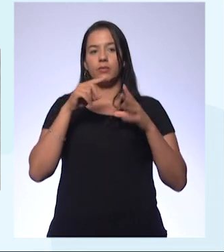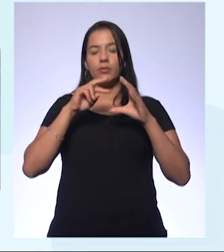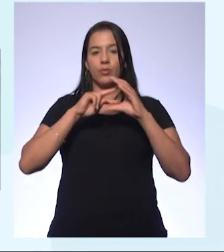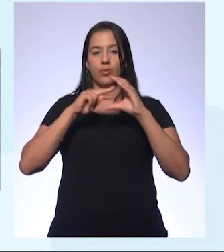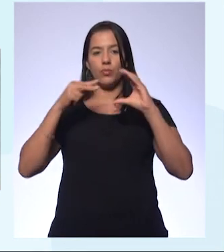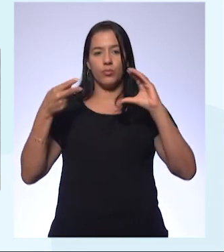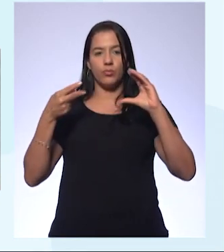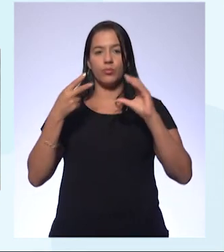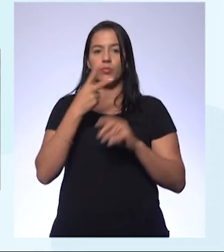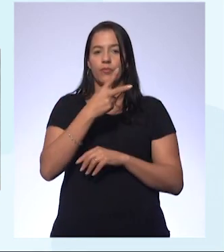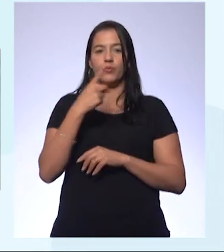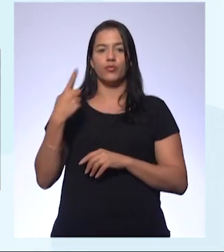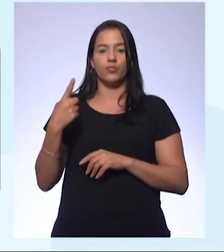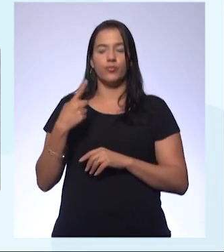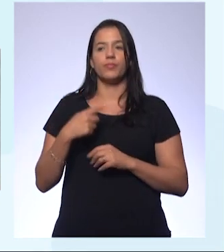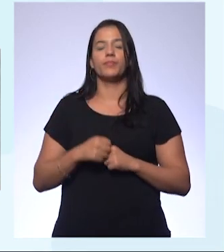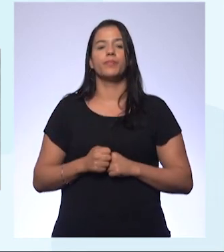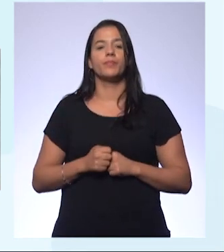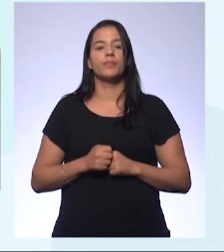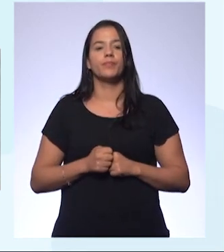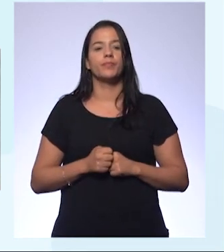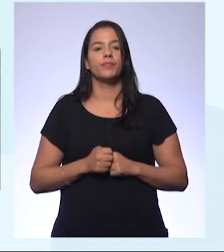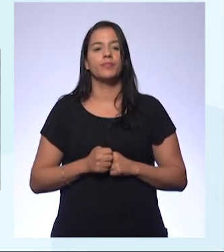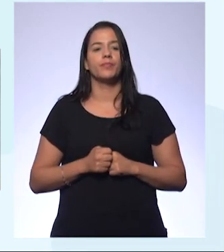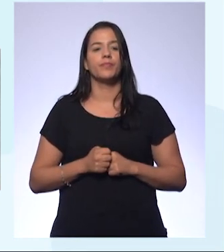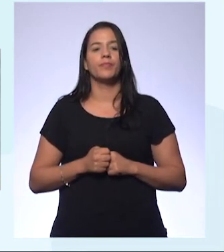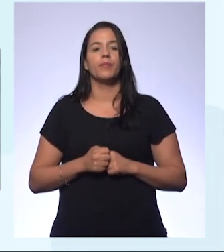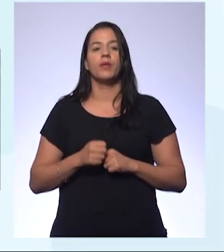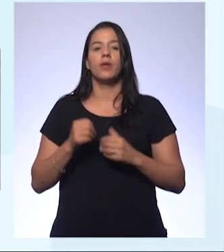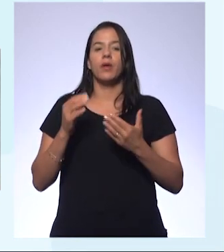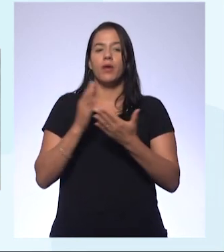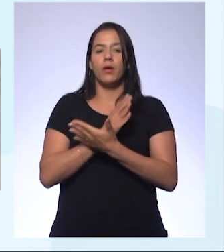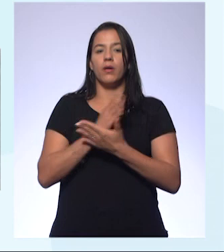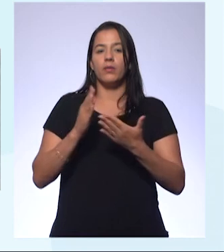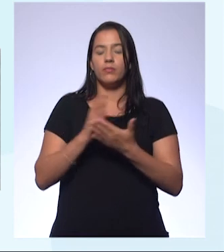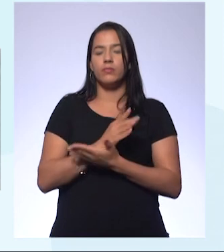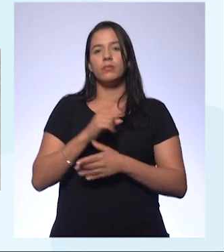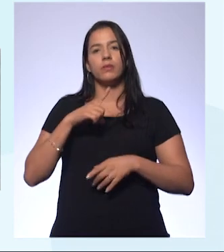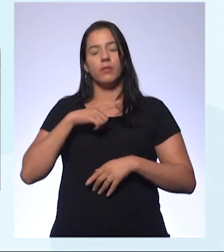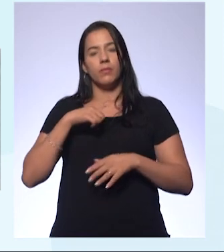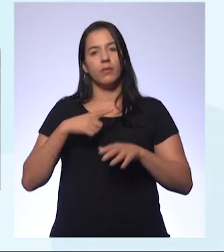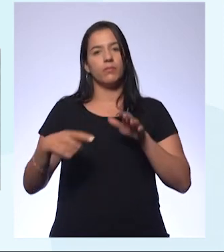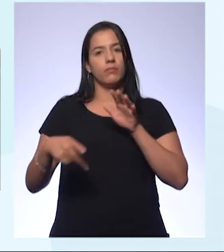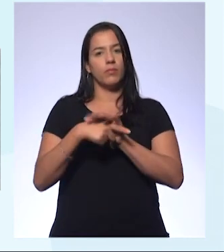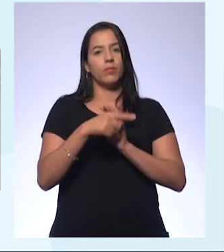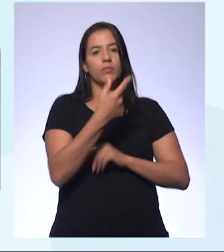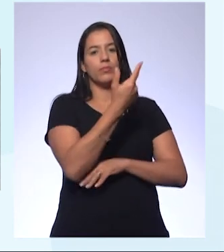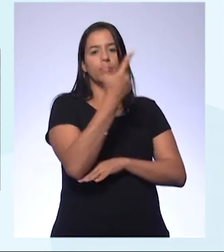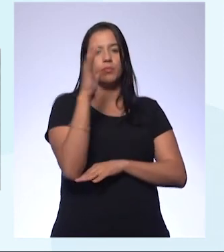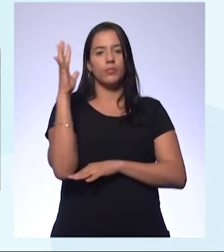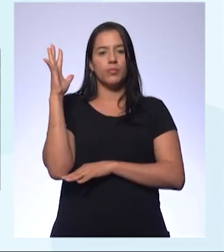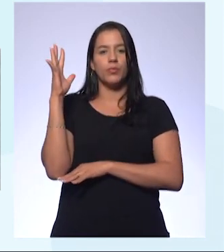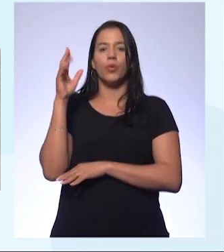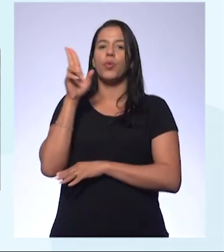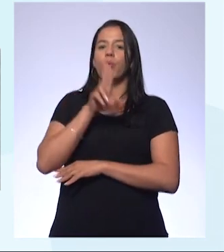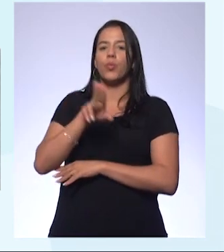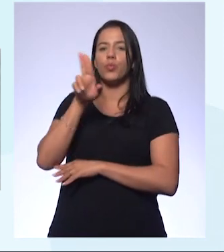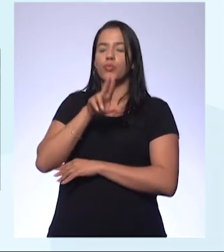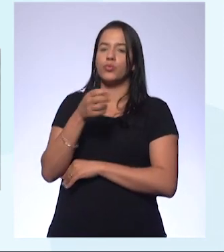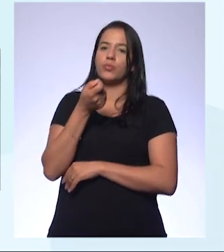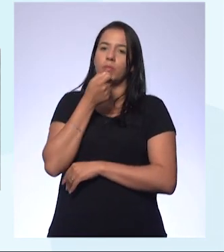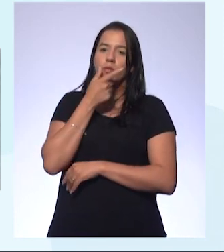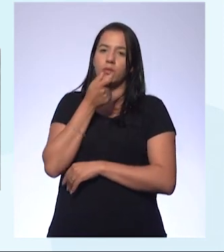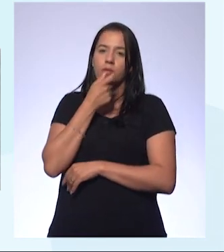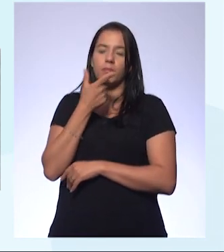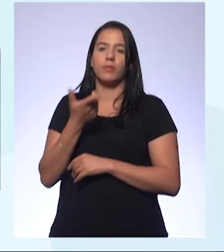várias características, né? Tem fatores também que são externos, fatores ambientais, como, por exemplo, o uso de medicamentos, né?